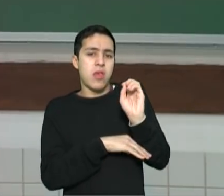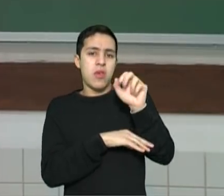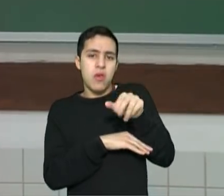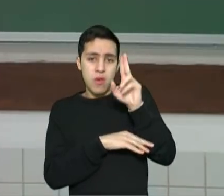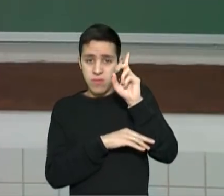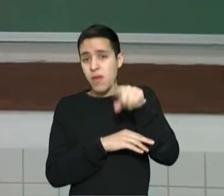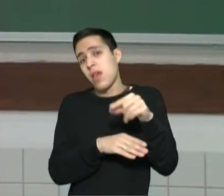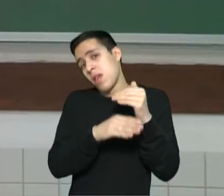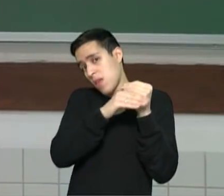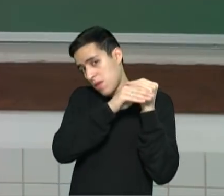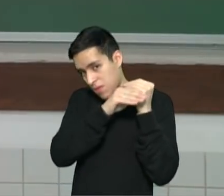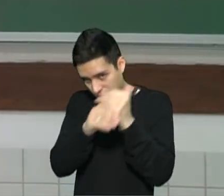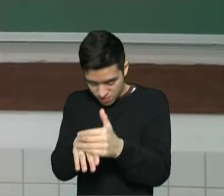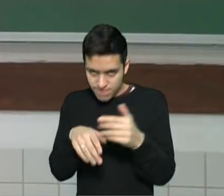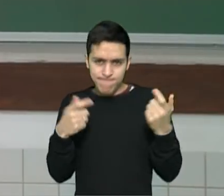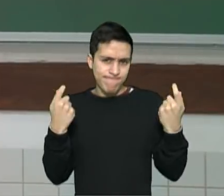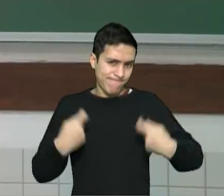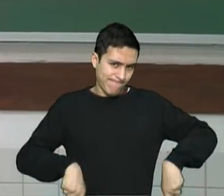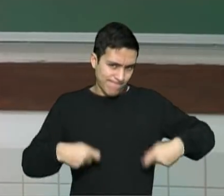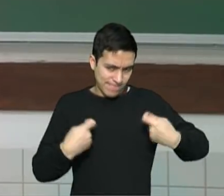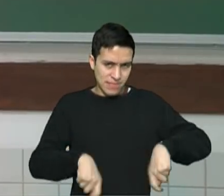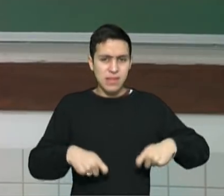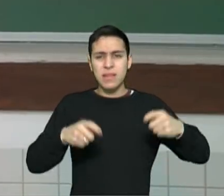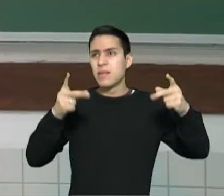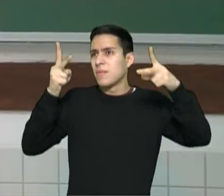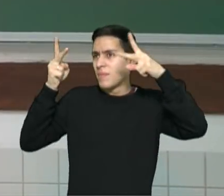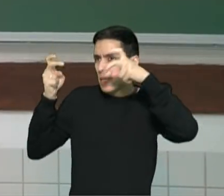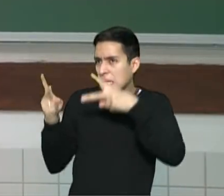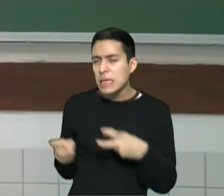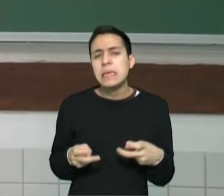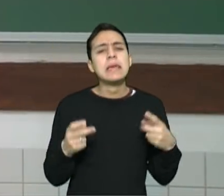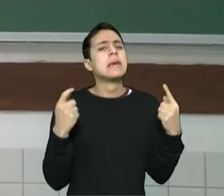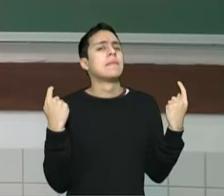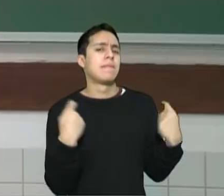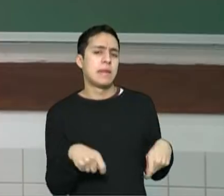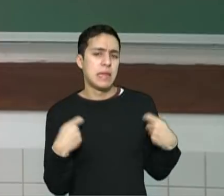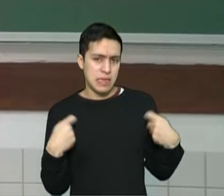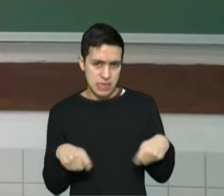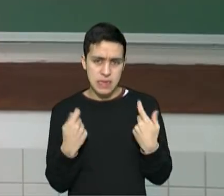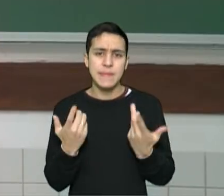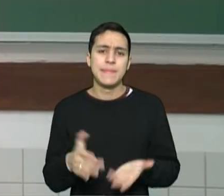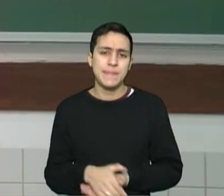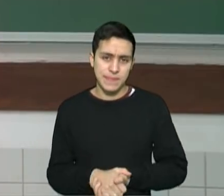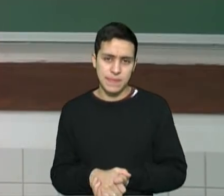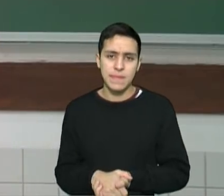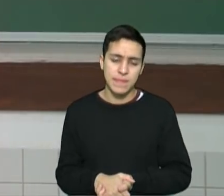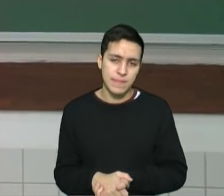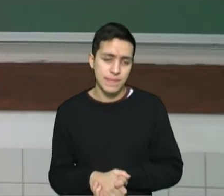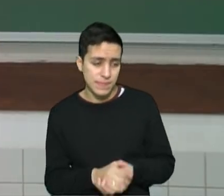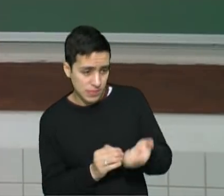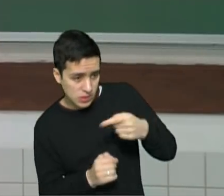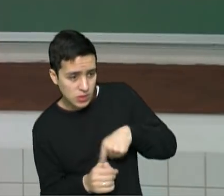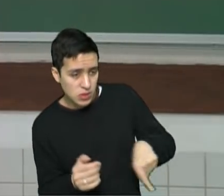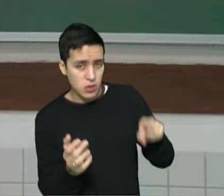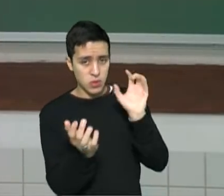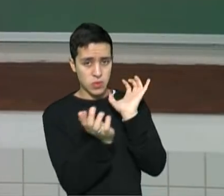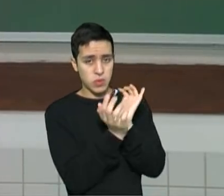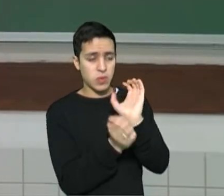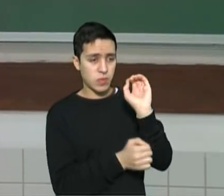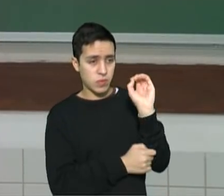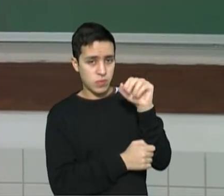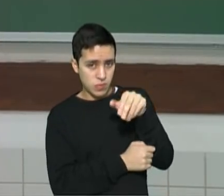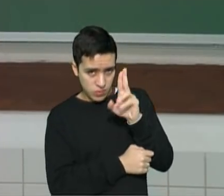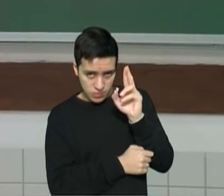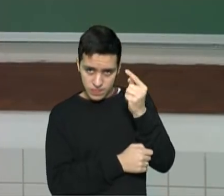da igualdade é uma das coisas que a gente percebe que deve ser observada entre os membros da ONU.